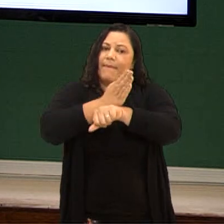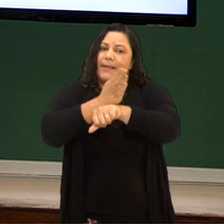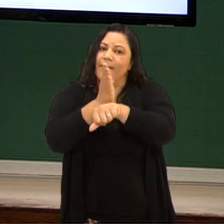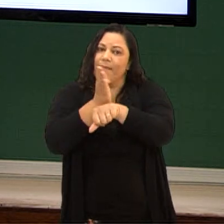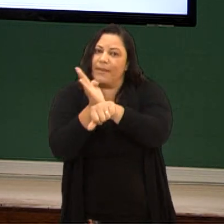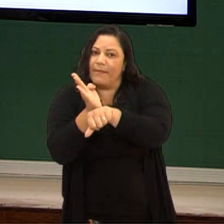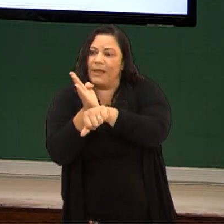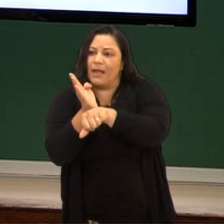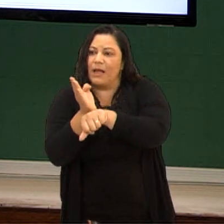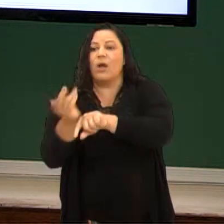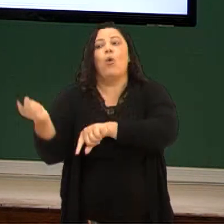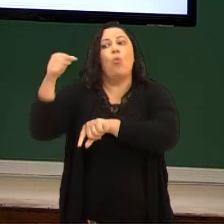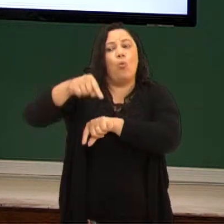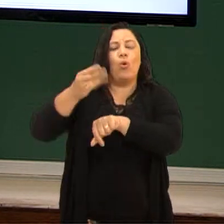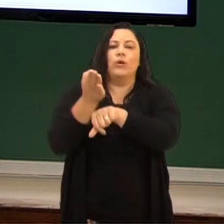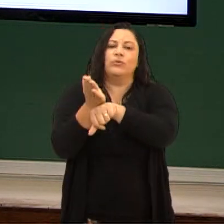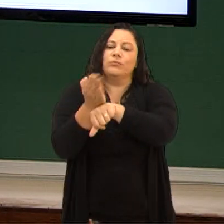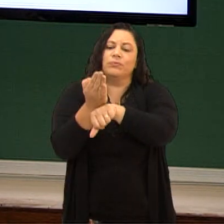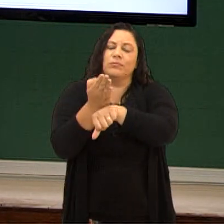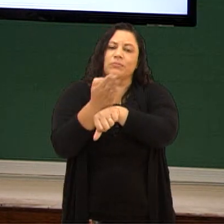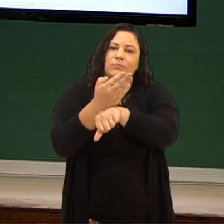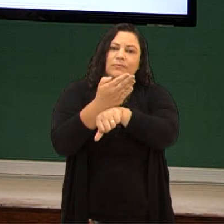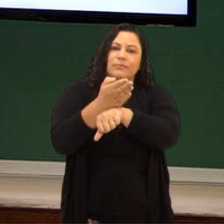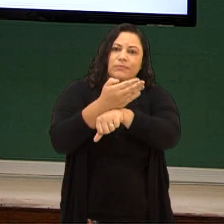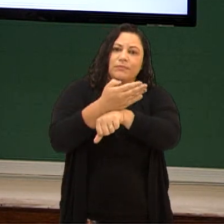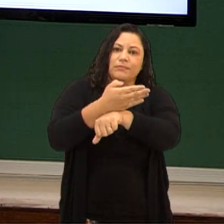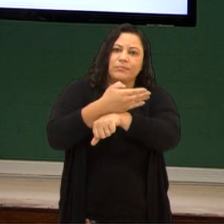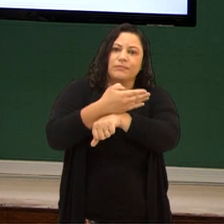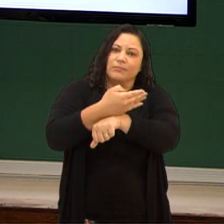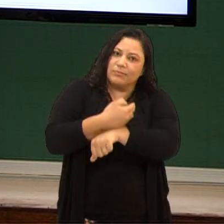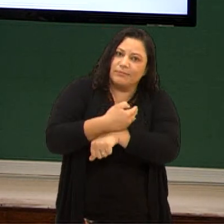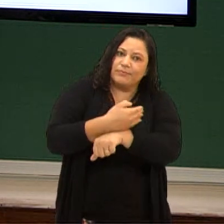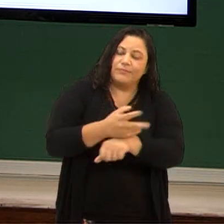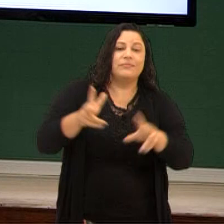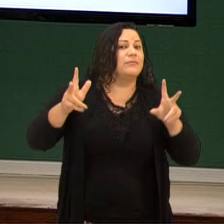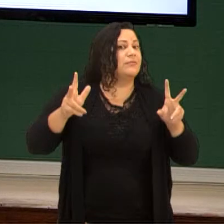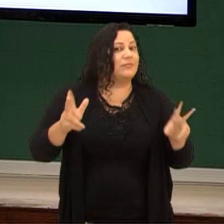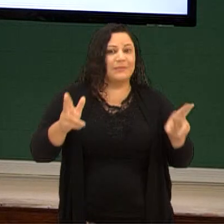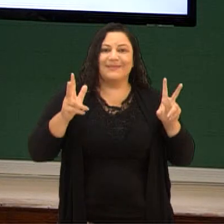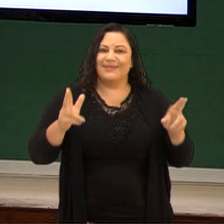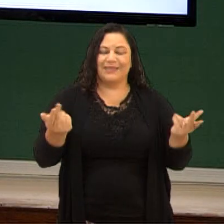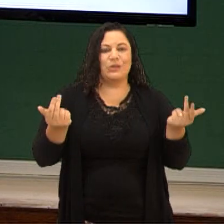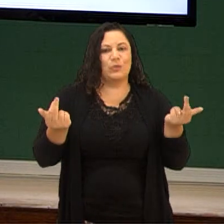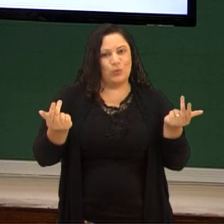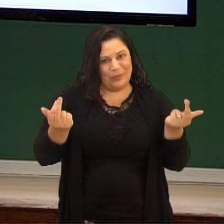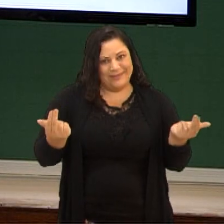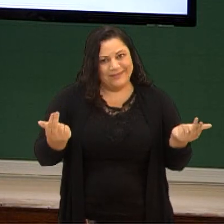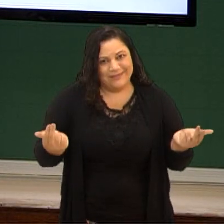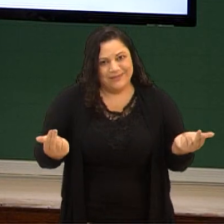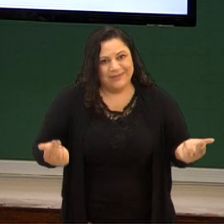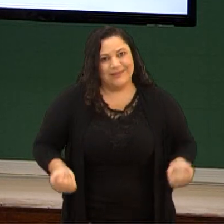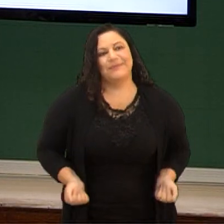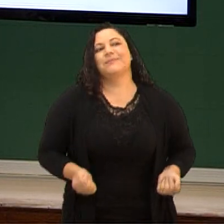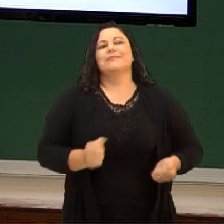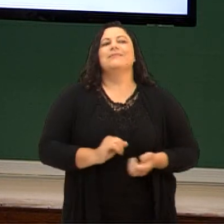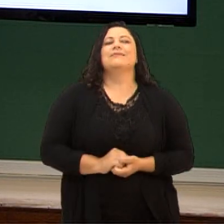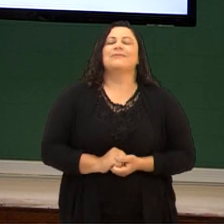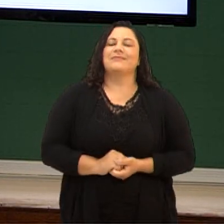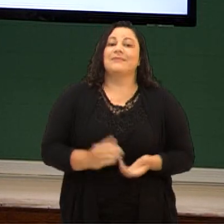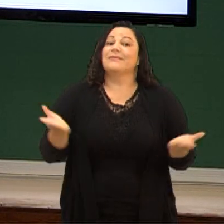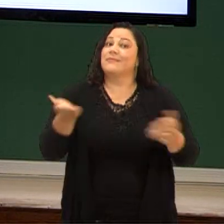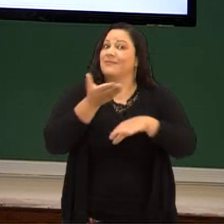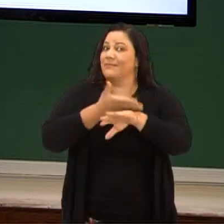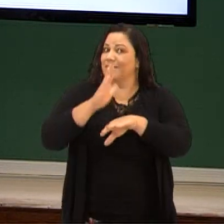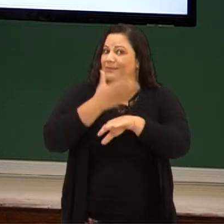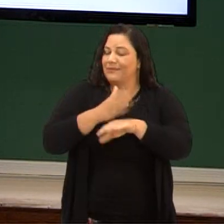relógio, ele também vai caminhando no primeiro relógio. Então, eles sempre vão formar ângulos iguais. Tudo bem? Então, agora, mais